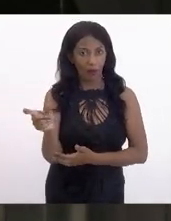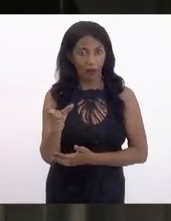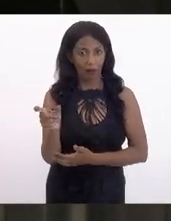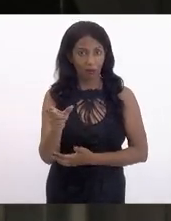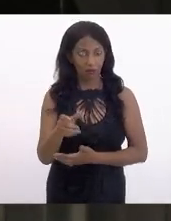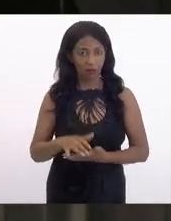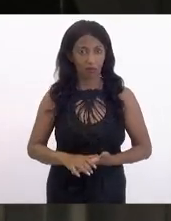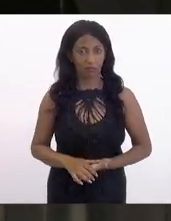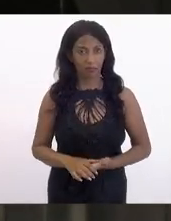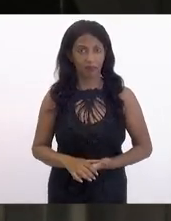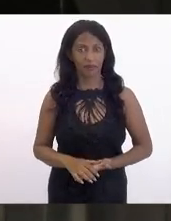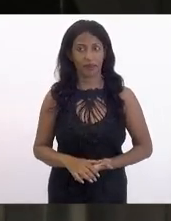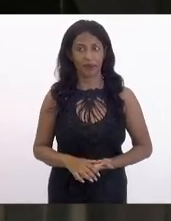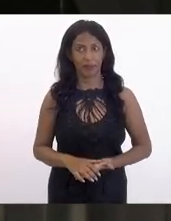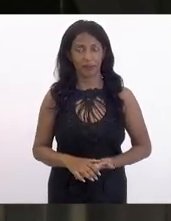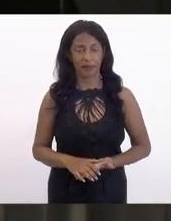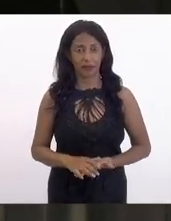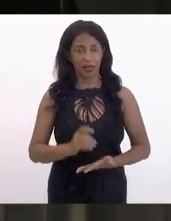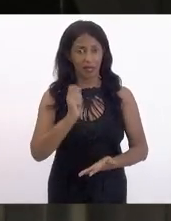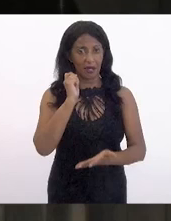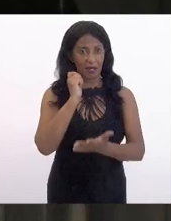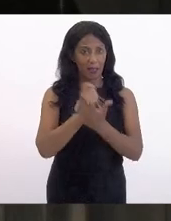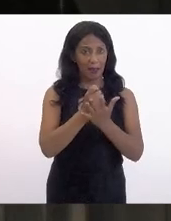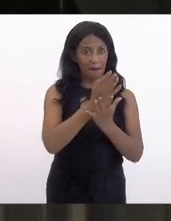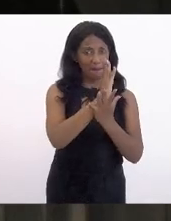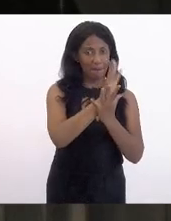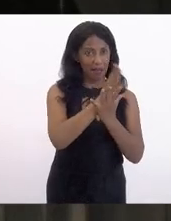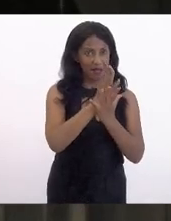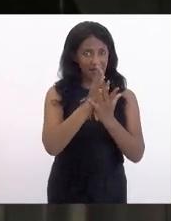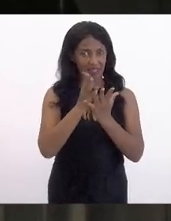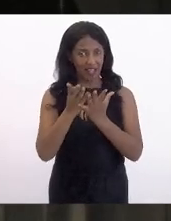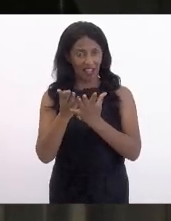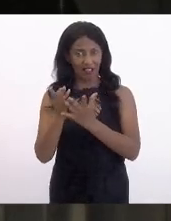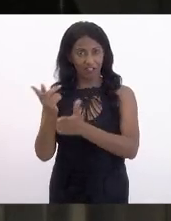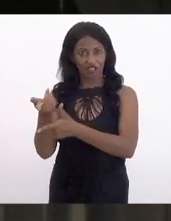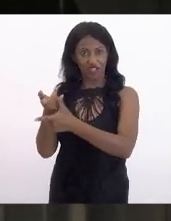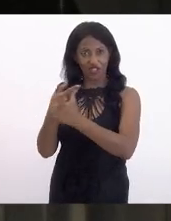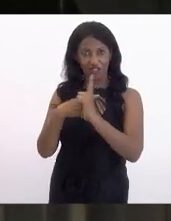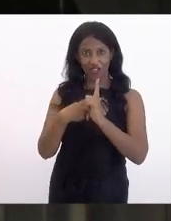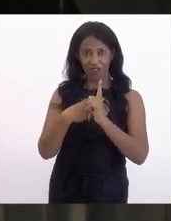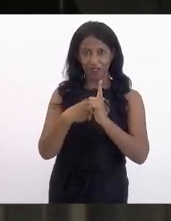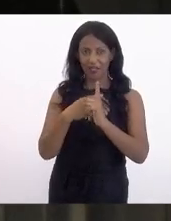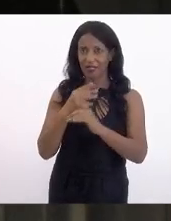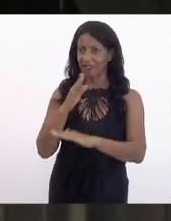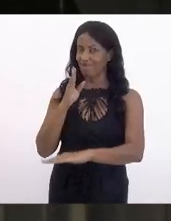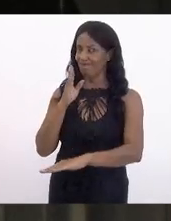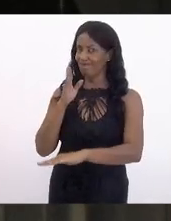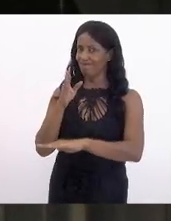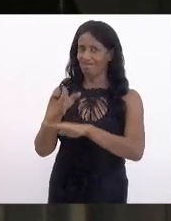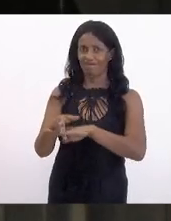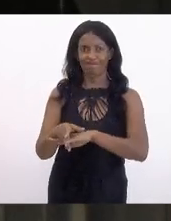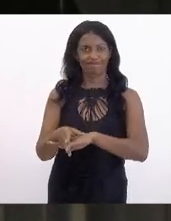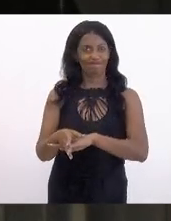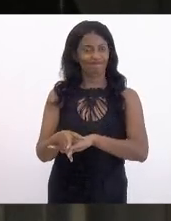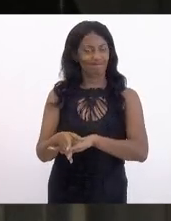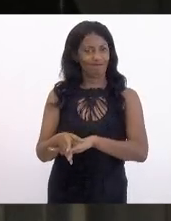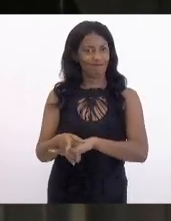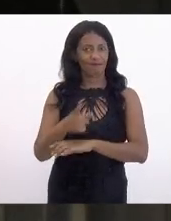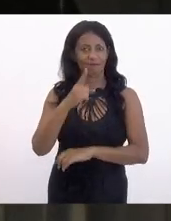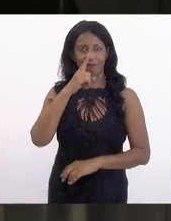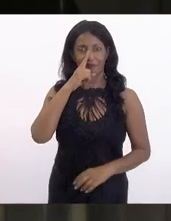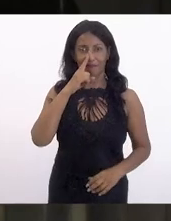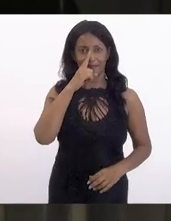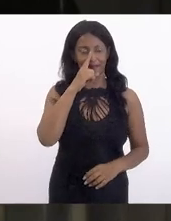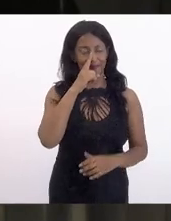crédito e parcelar dívida entrar numa grande arapuca